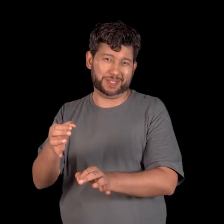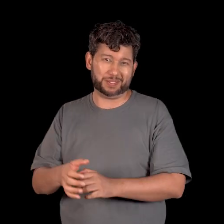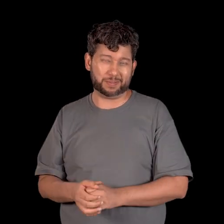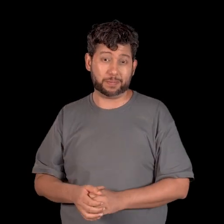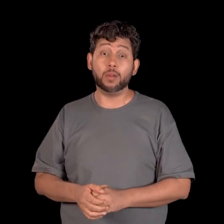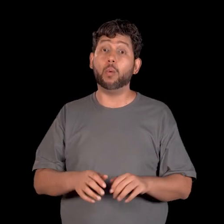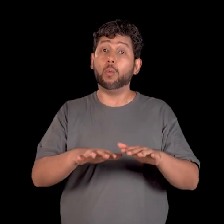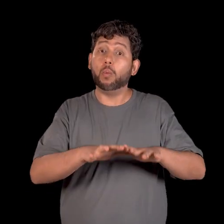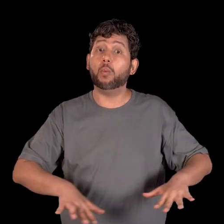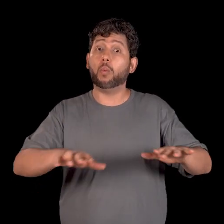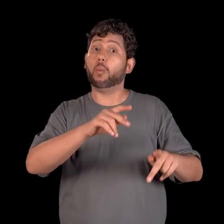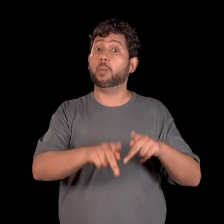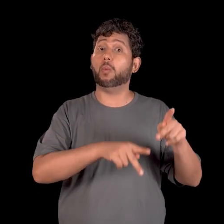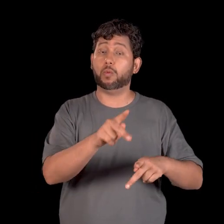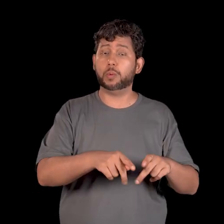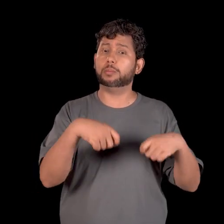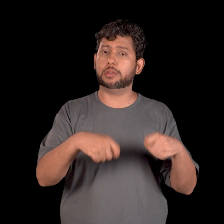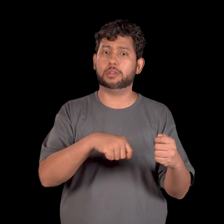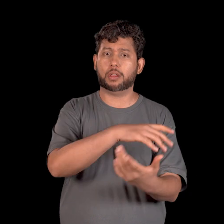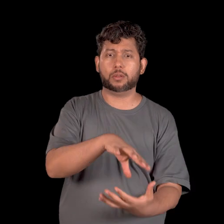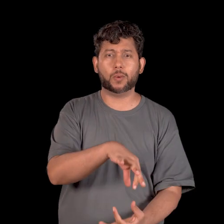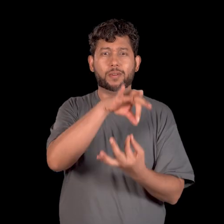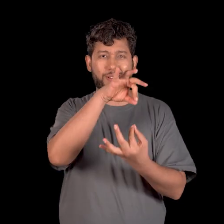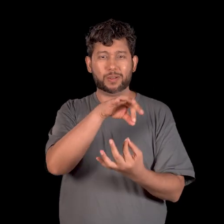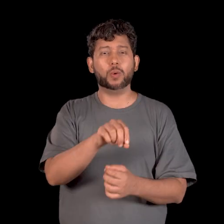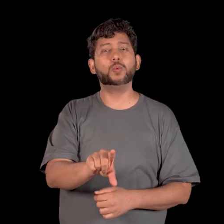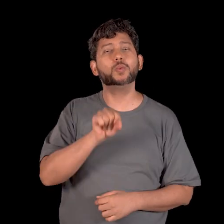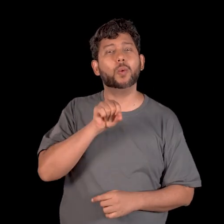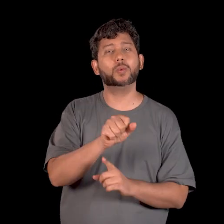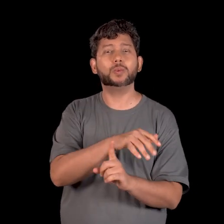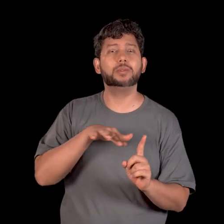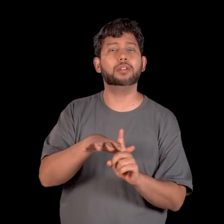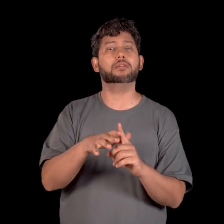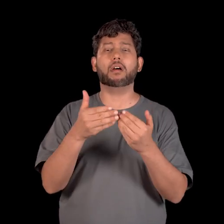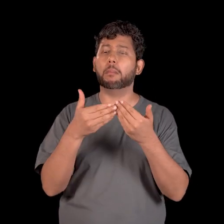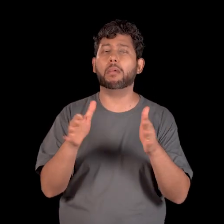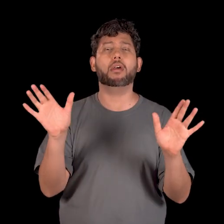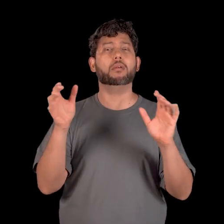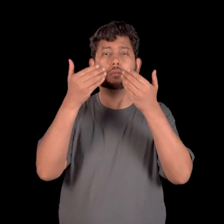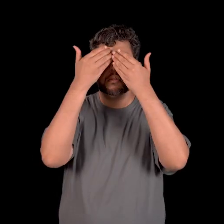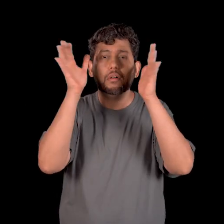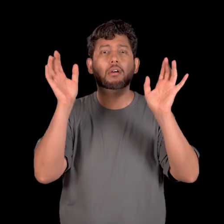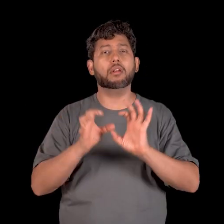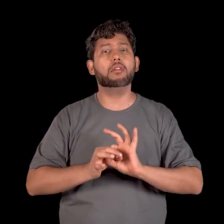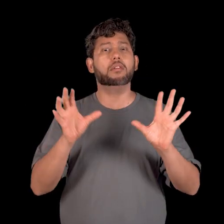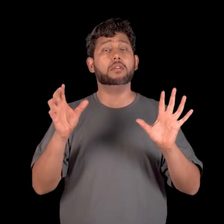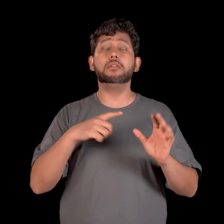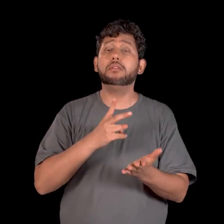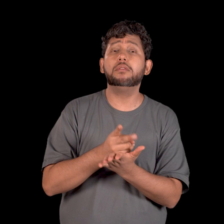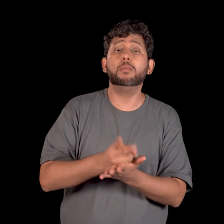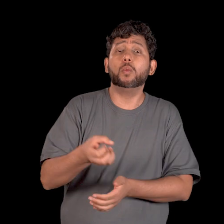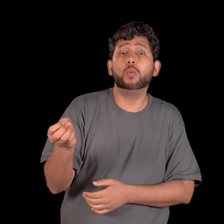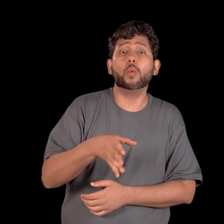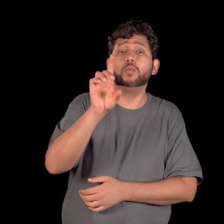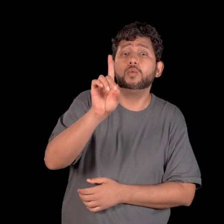questão. Tendo o povo como soberano, o regime democrático permite a existência de uma sociedade aberta e livre, na qual surgem